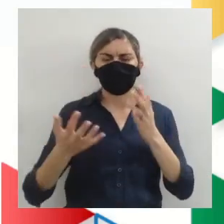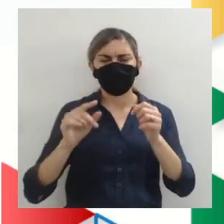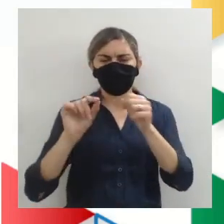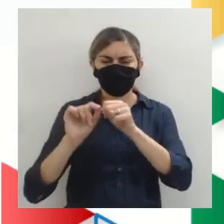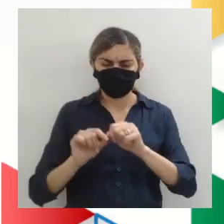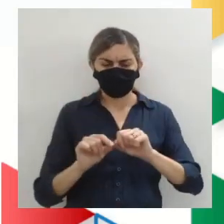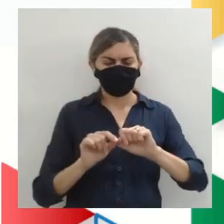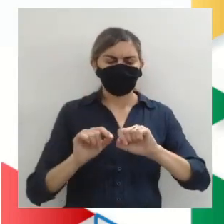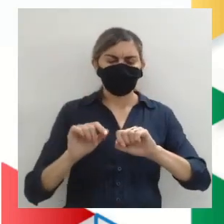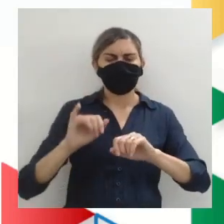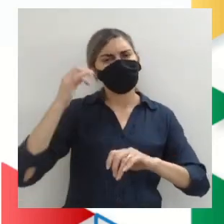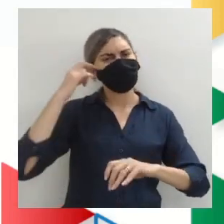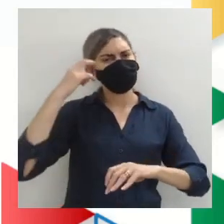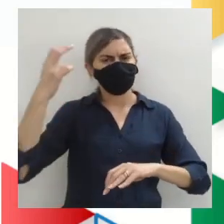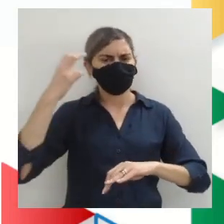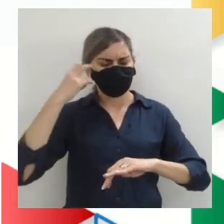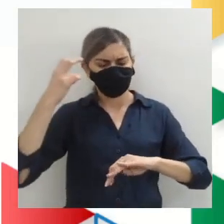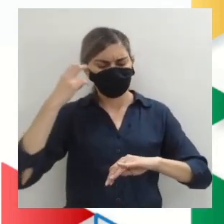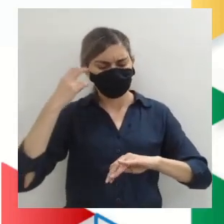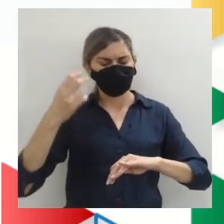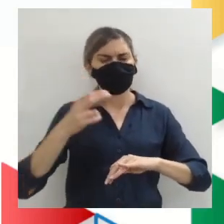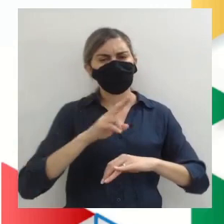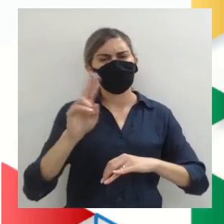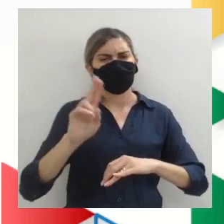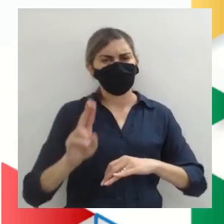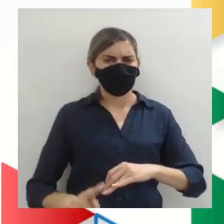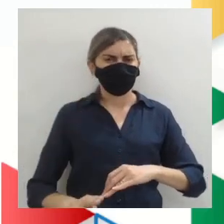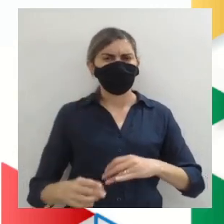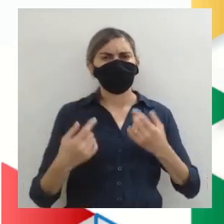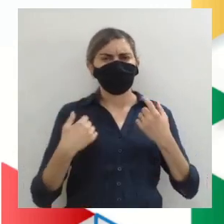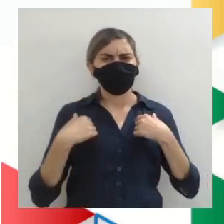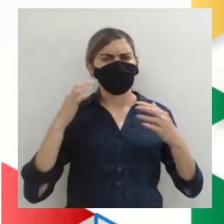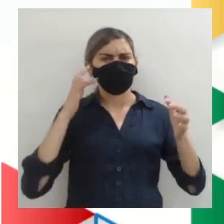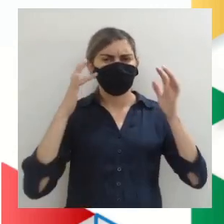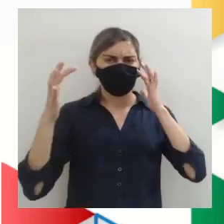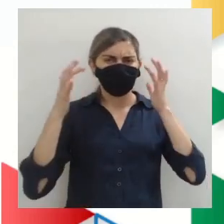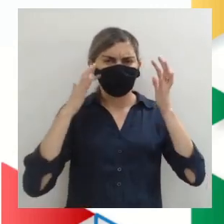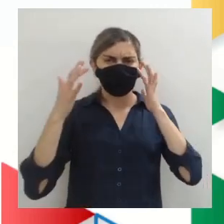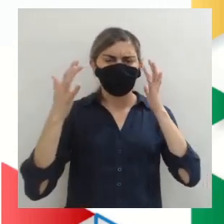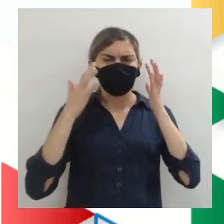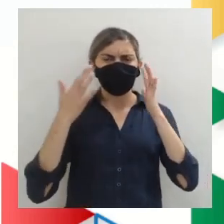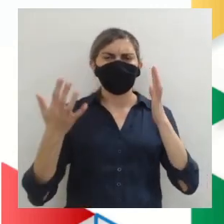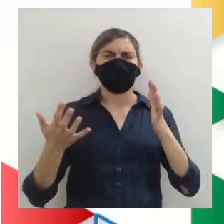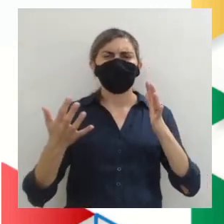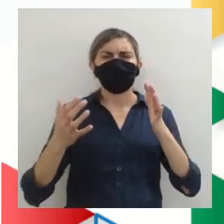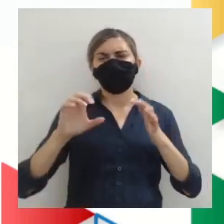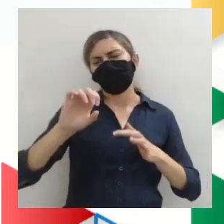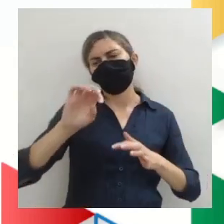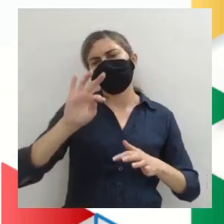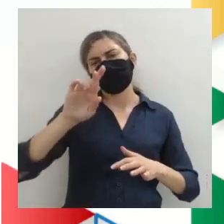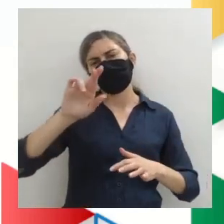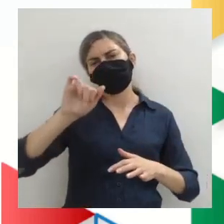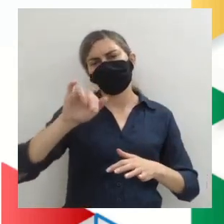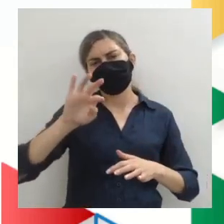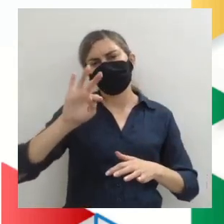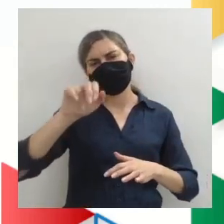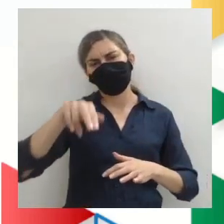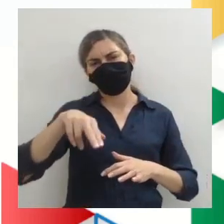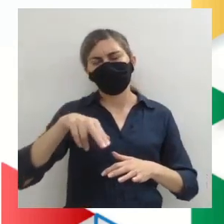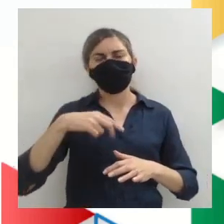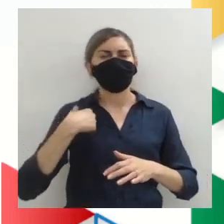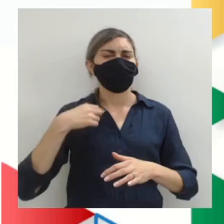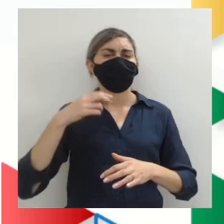produzido pelos intelectuais da chamada, olha aí, filosofia cristã.